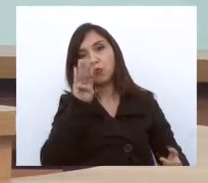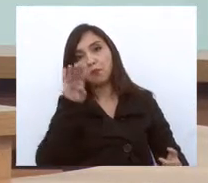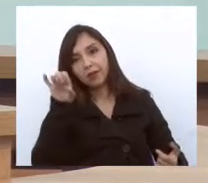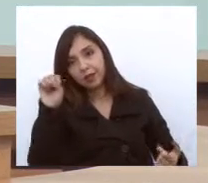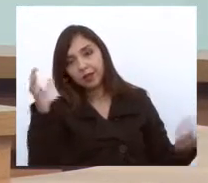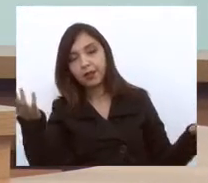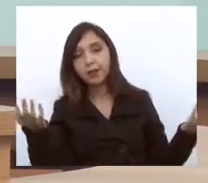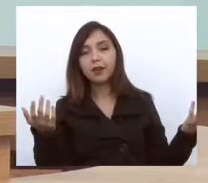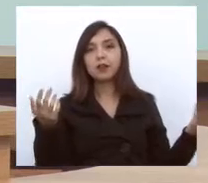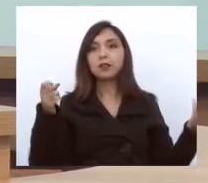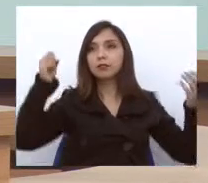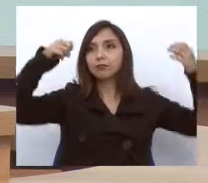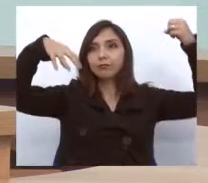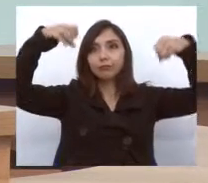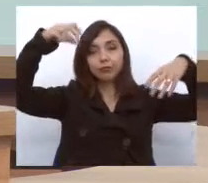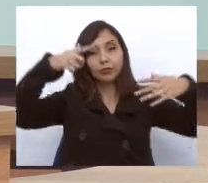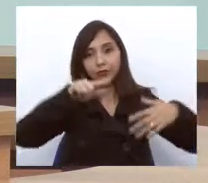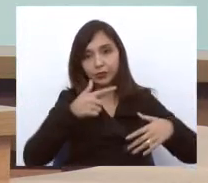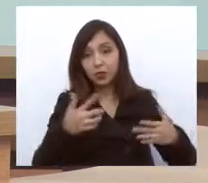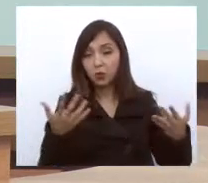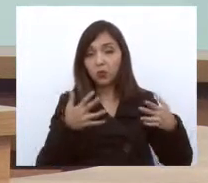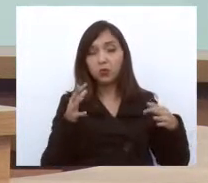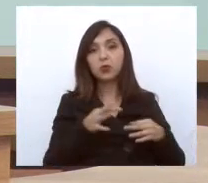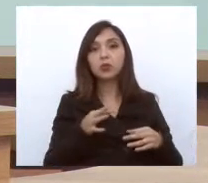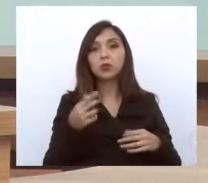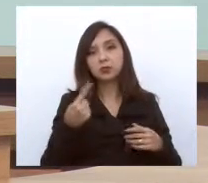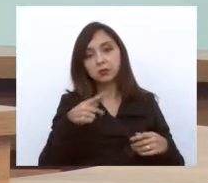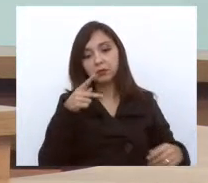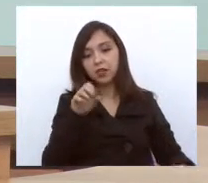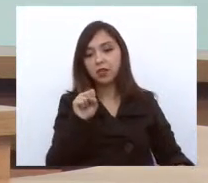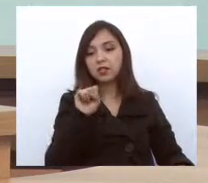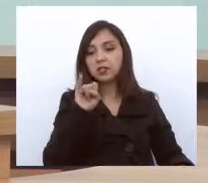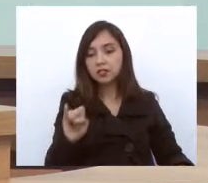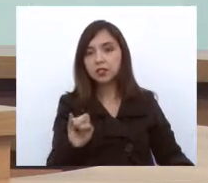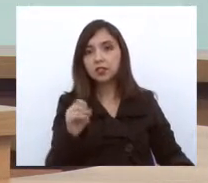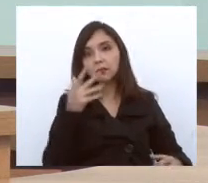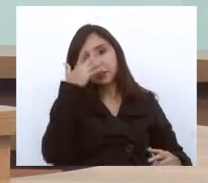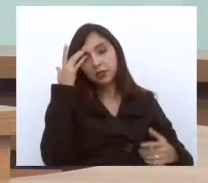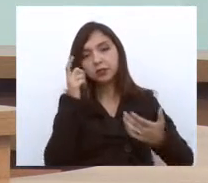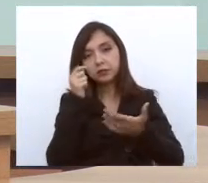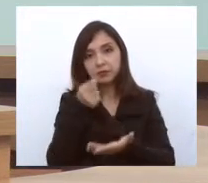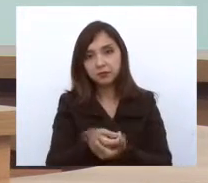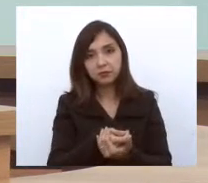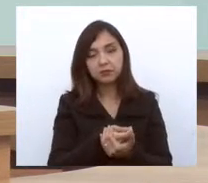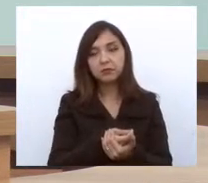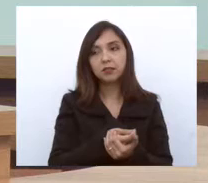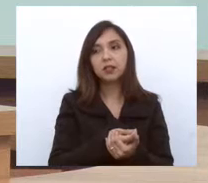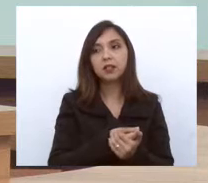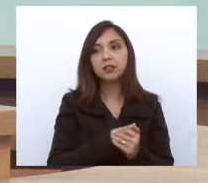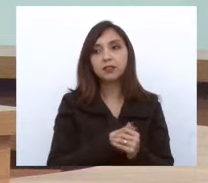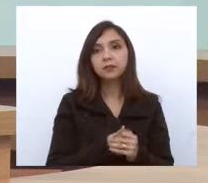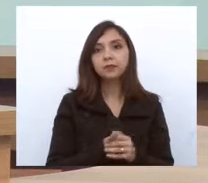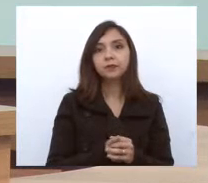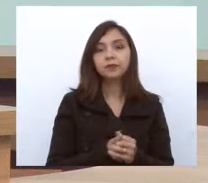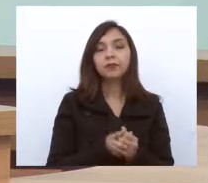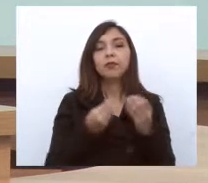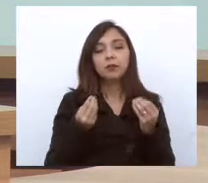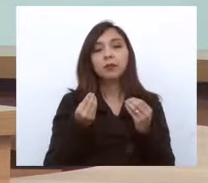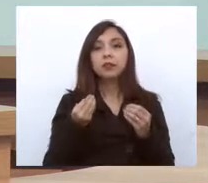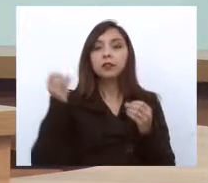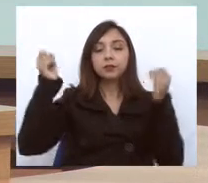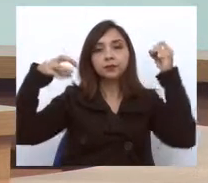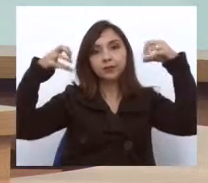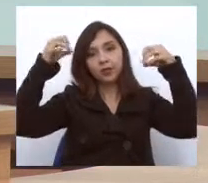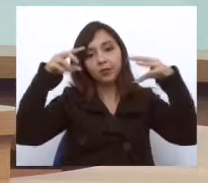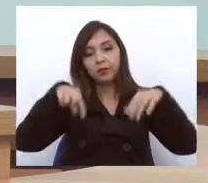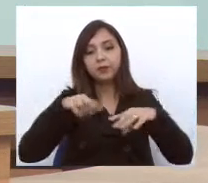aquelas ruas que não têm iluminação ainda, porque hoje tem que fazer pelo plano do PSI, o morador pagar, para poder colocar iluminação